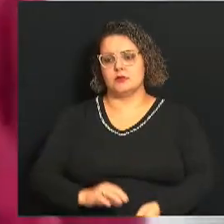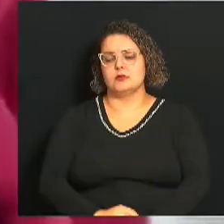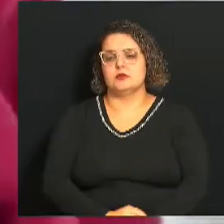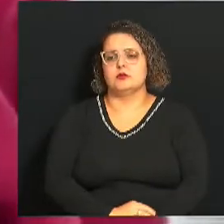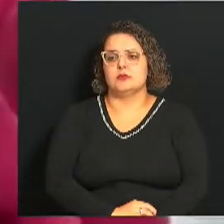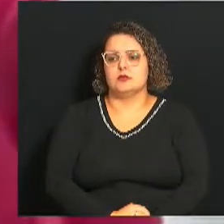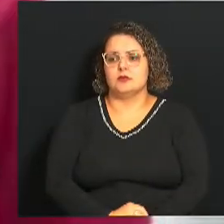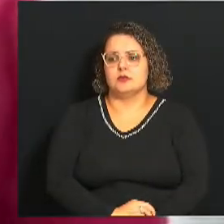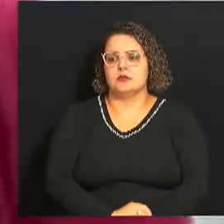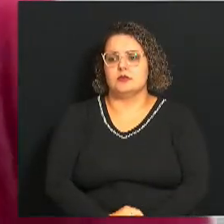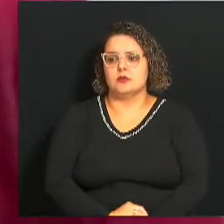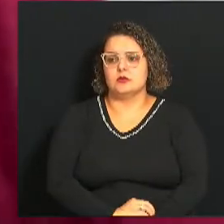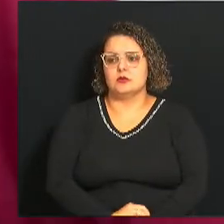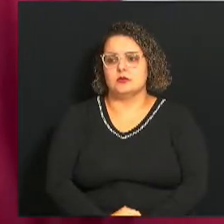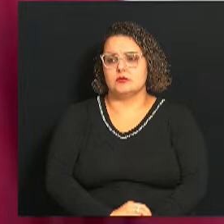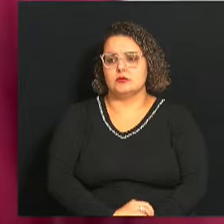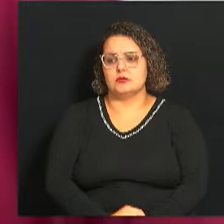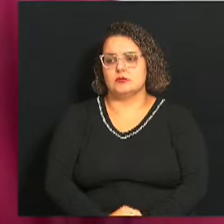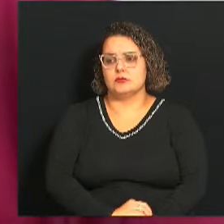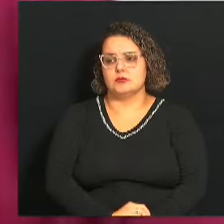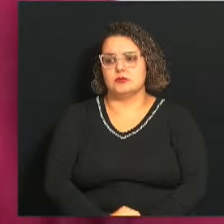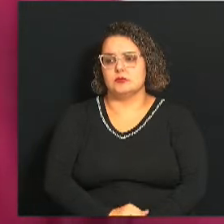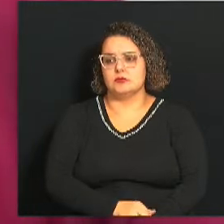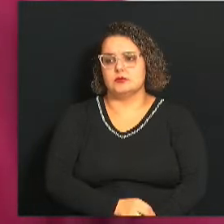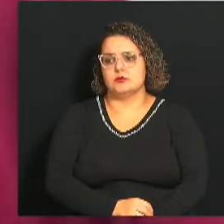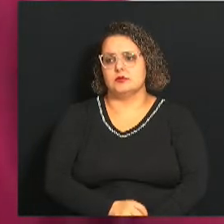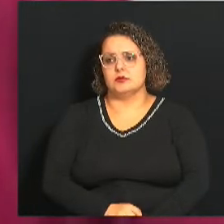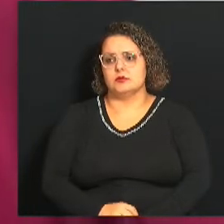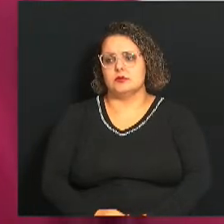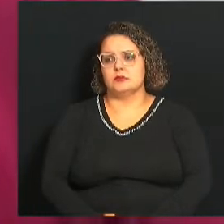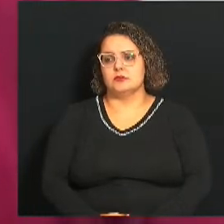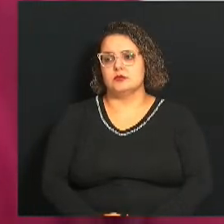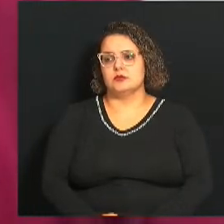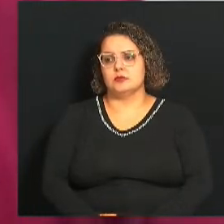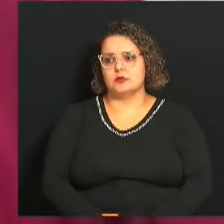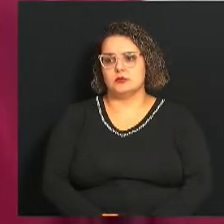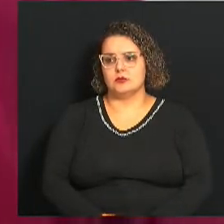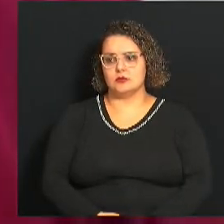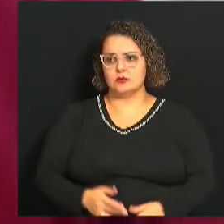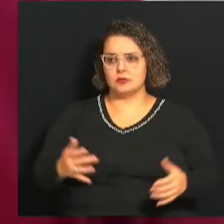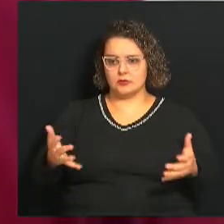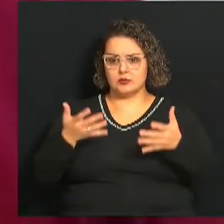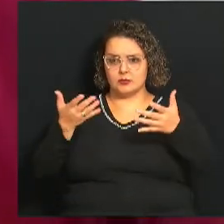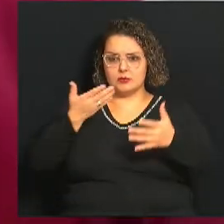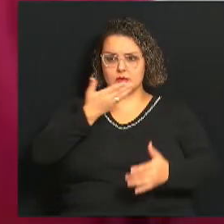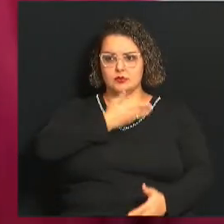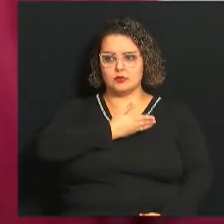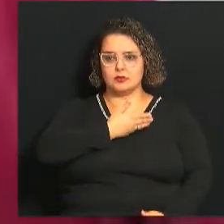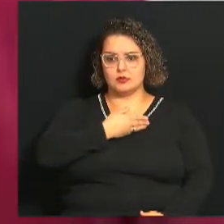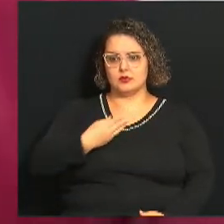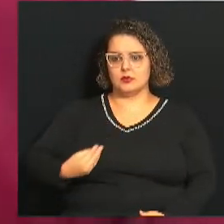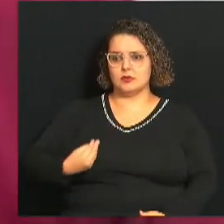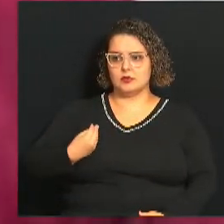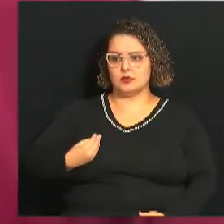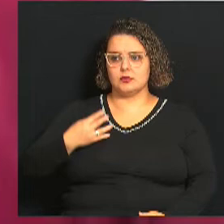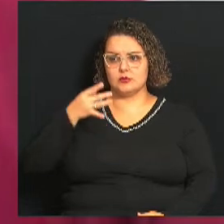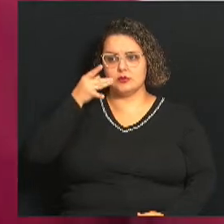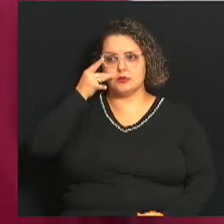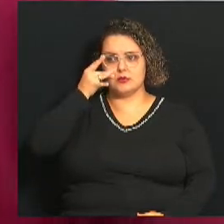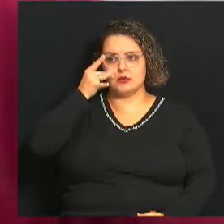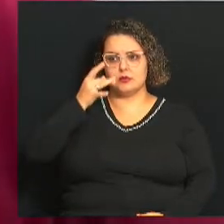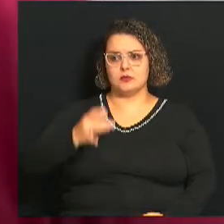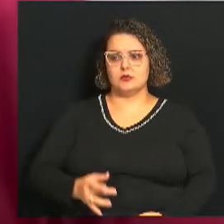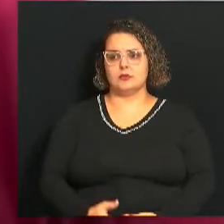bom. Até para contar com a contribuição dos colegas que estão comigo aqui, eu vou passar... Tem